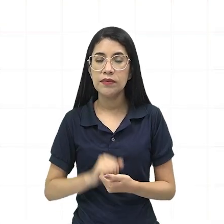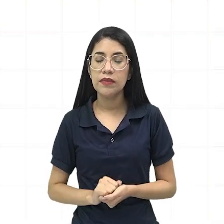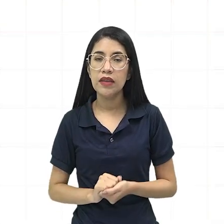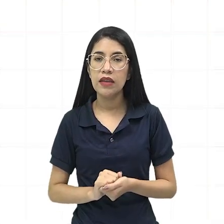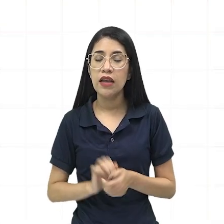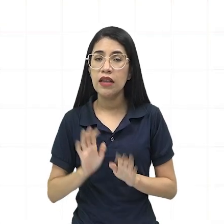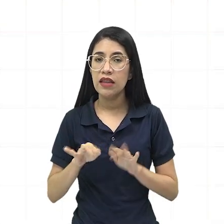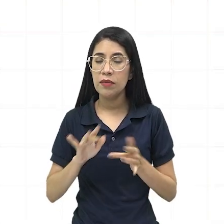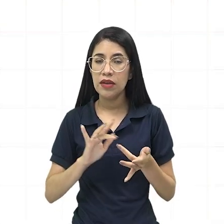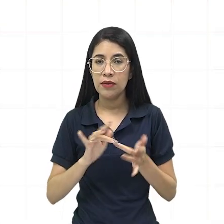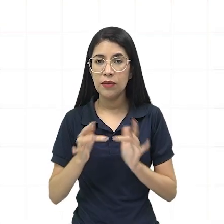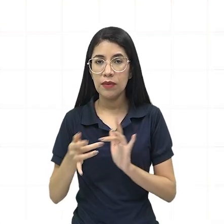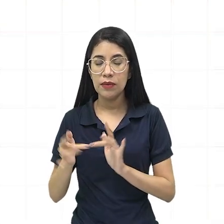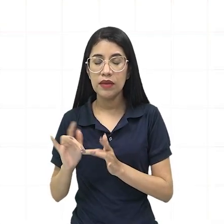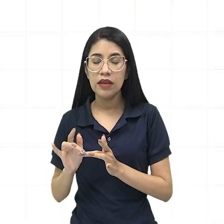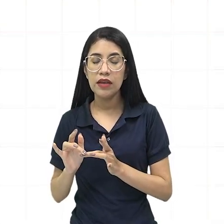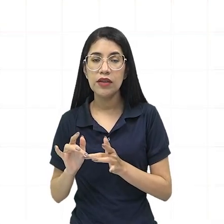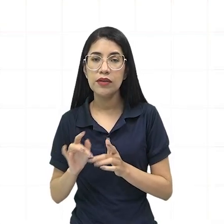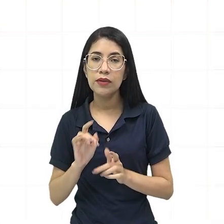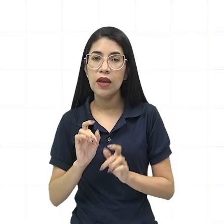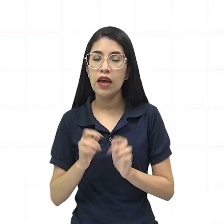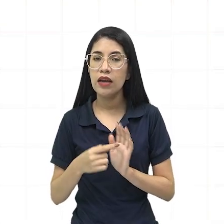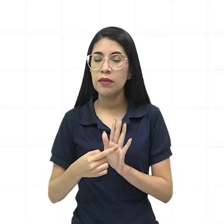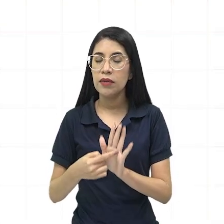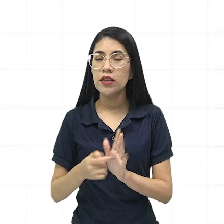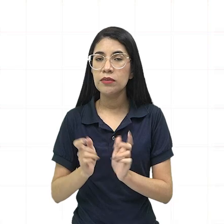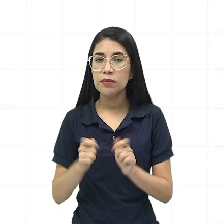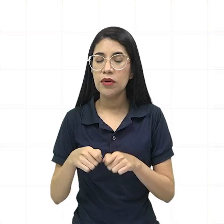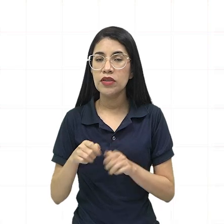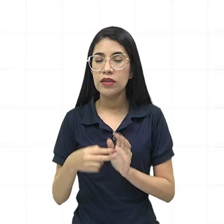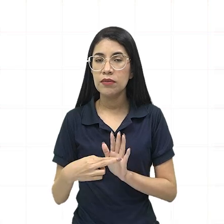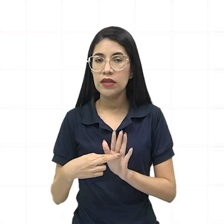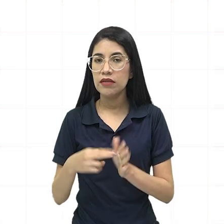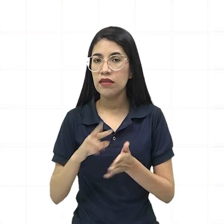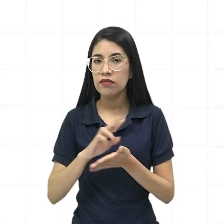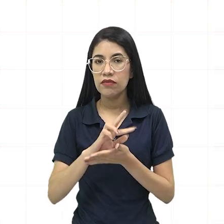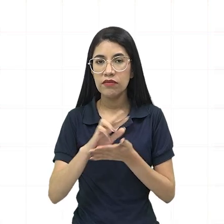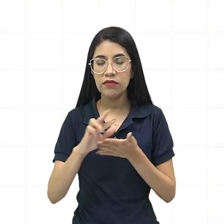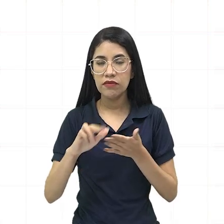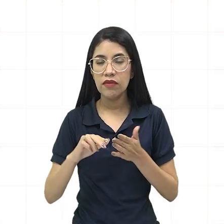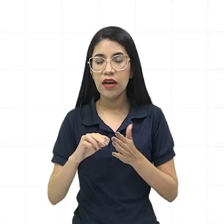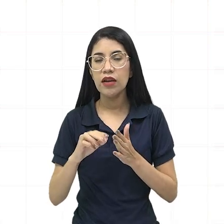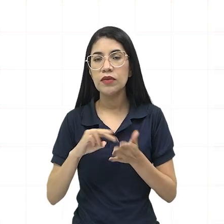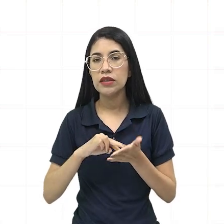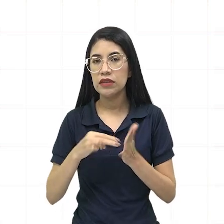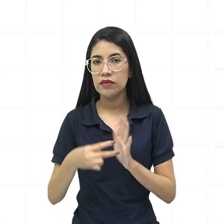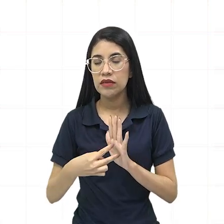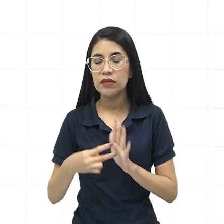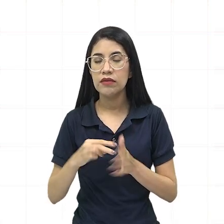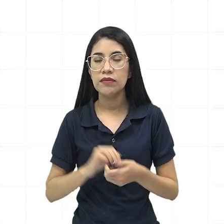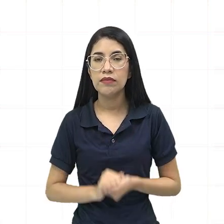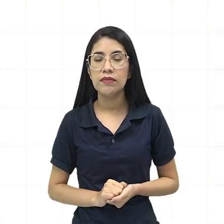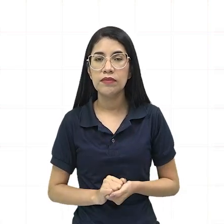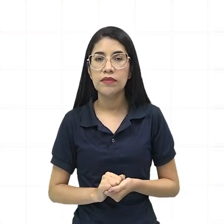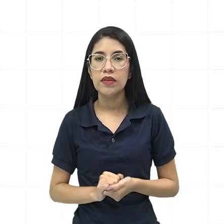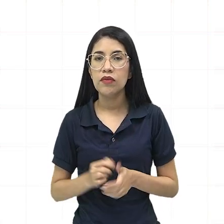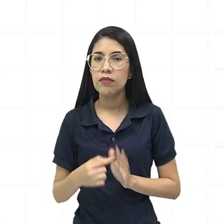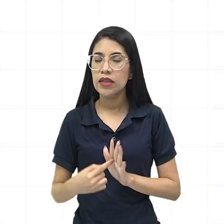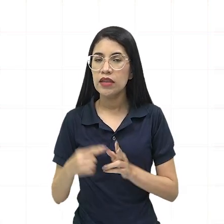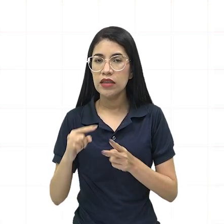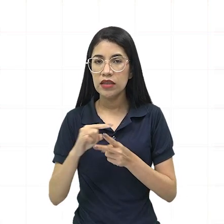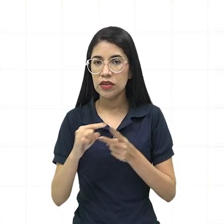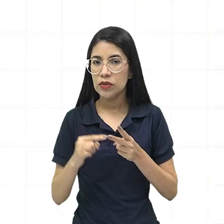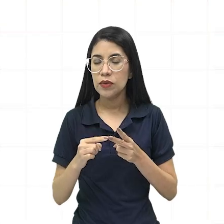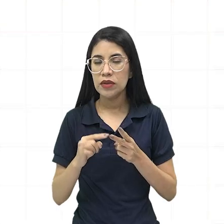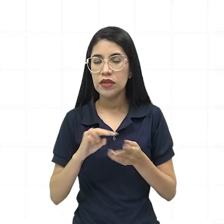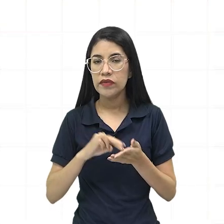vários contextos, ou dentro desse próprio contexto, nós podemos analisar de diversas formas. Então, eu vou trazer essas duas abordagens aí, só